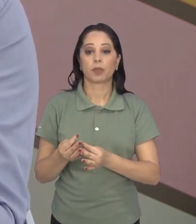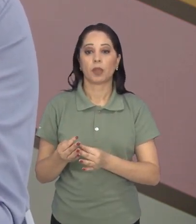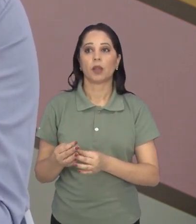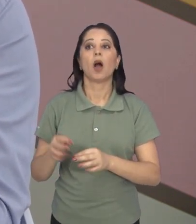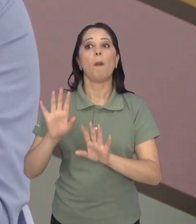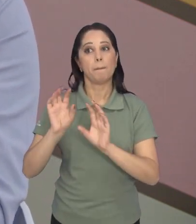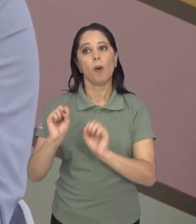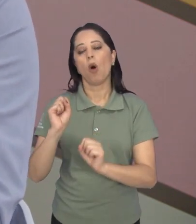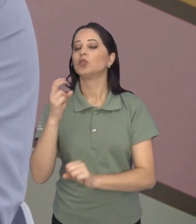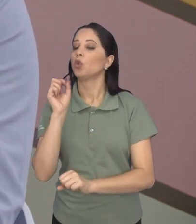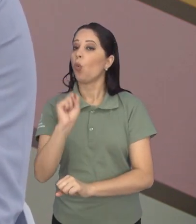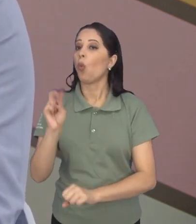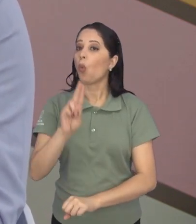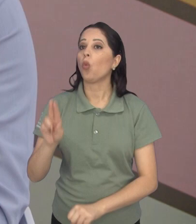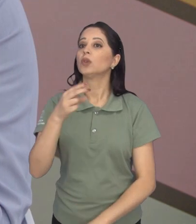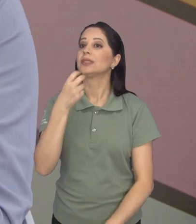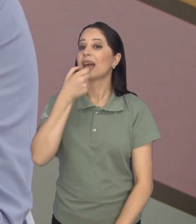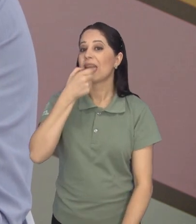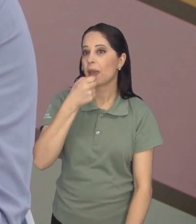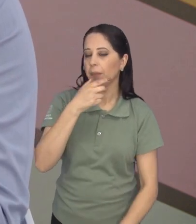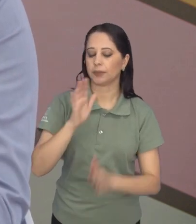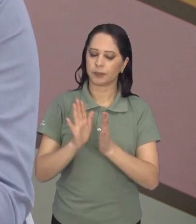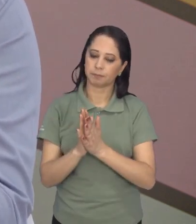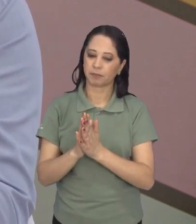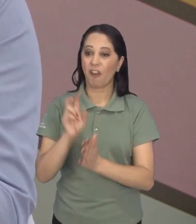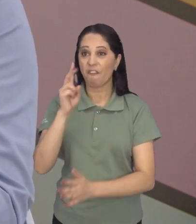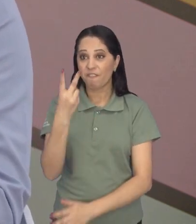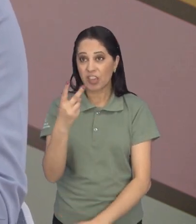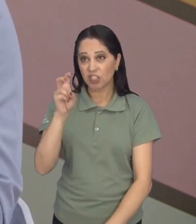o TIC, seja com medicação.